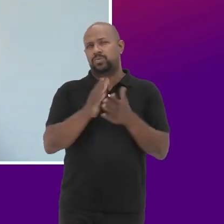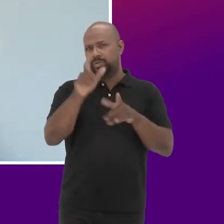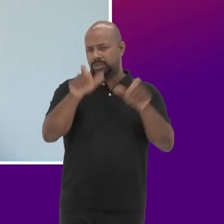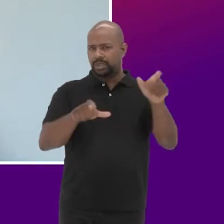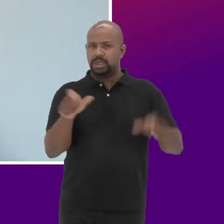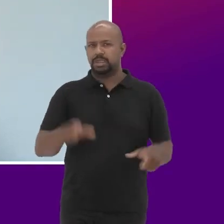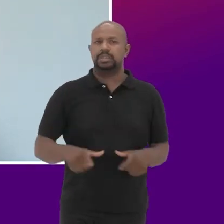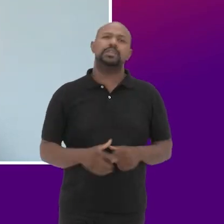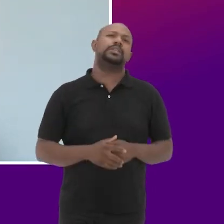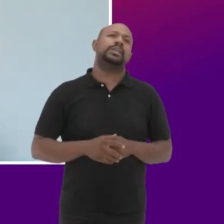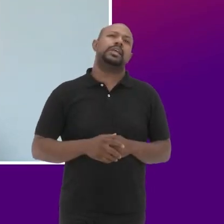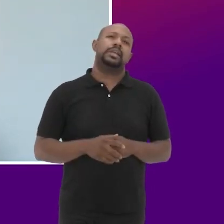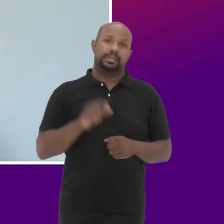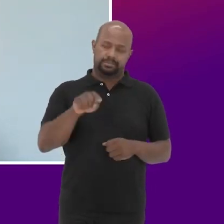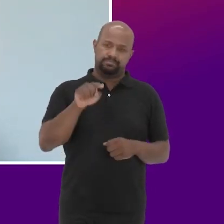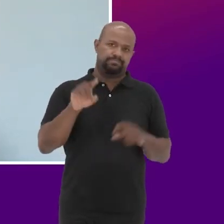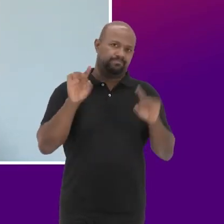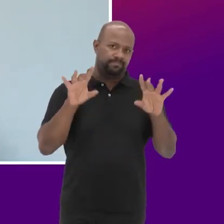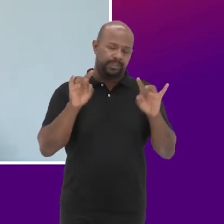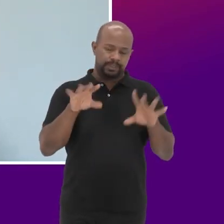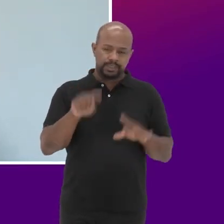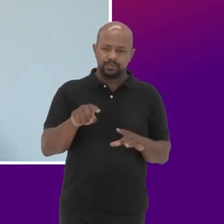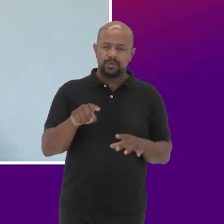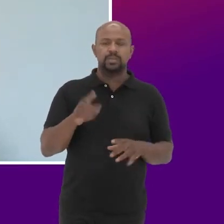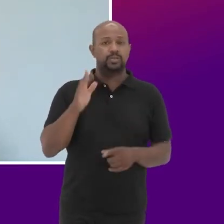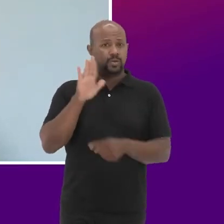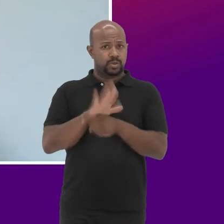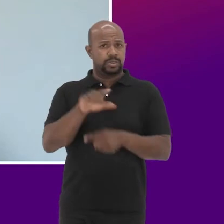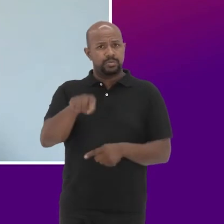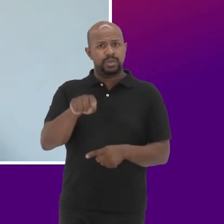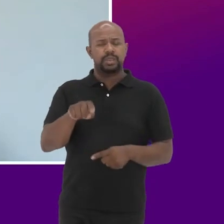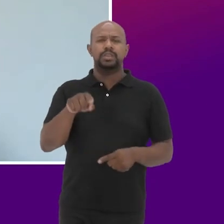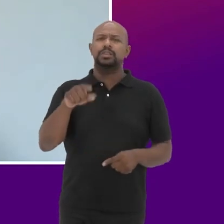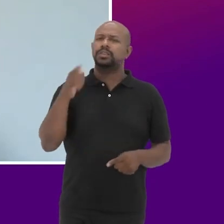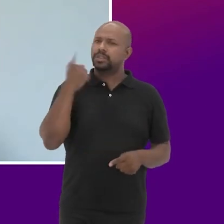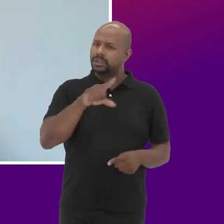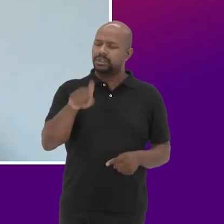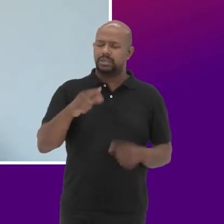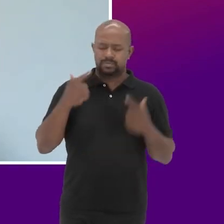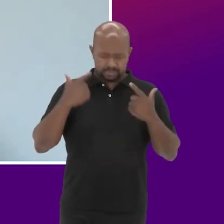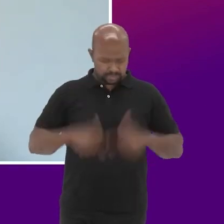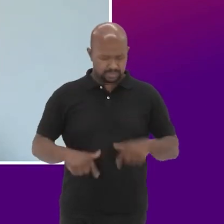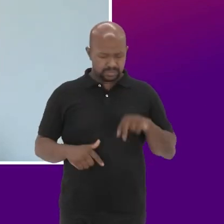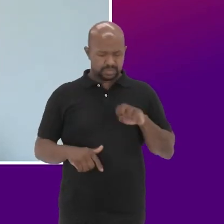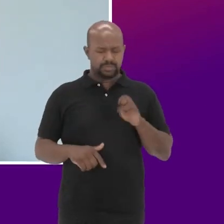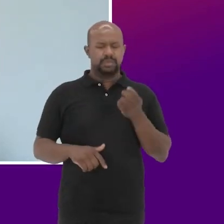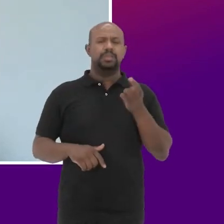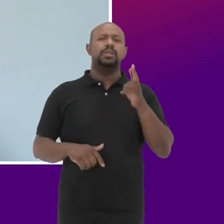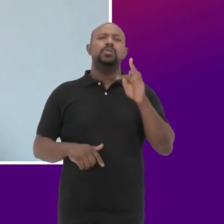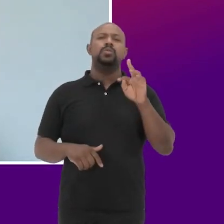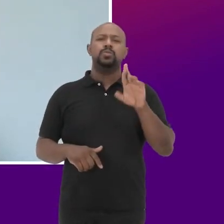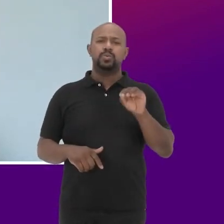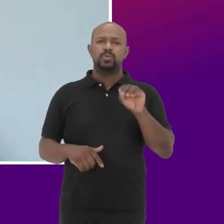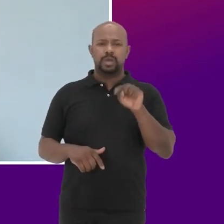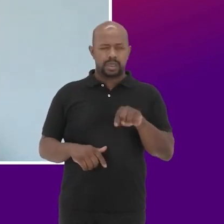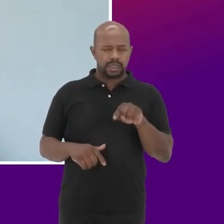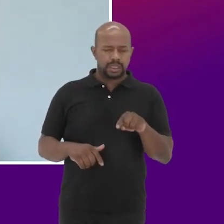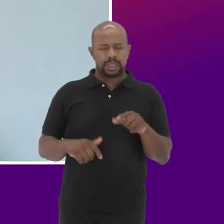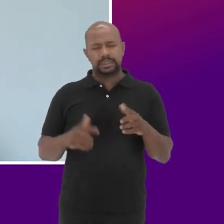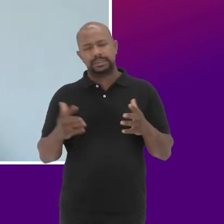alguns clientes, né. Até nesse caso específico aqui, né, a gente contribui aqui de ser um ente neutro aqui nessa